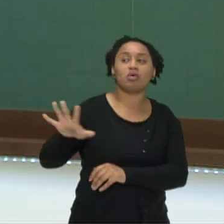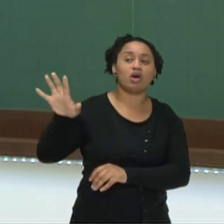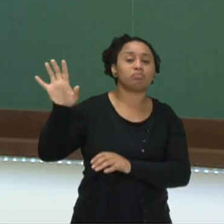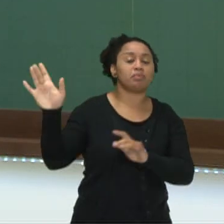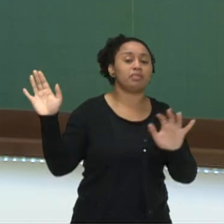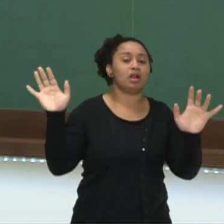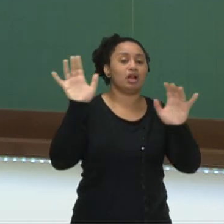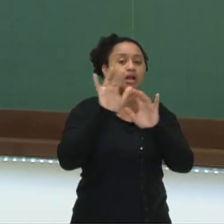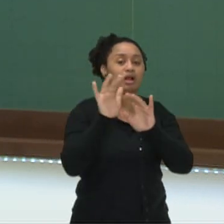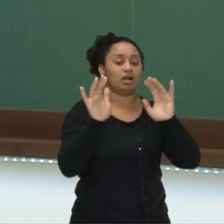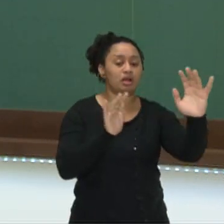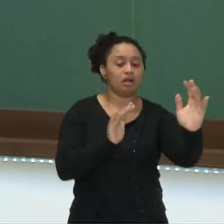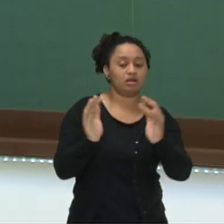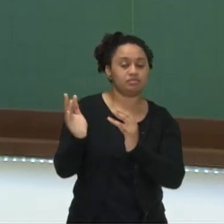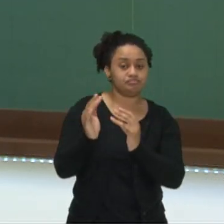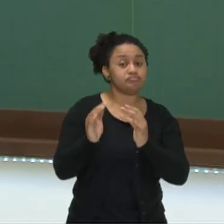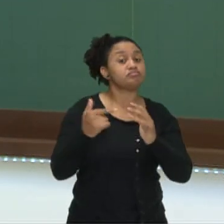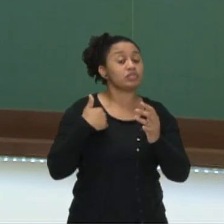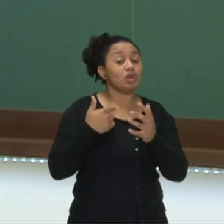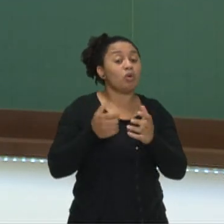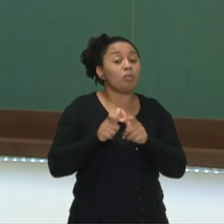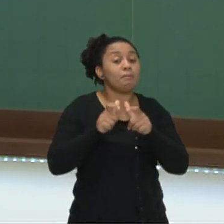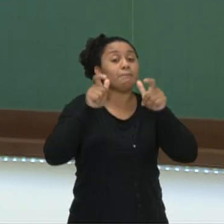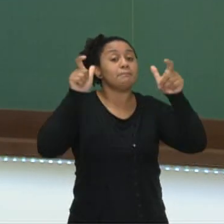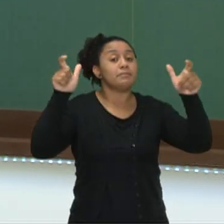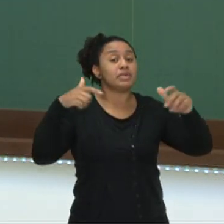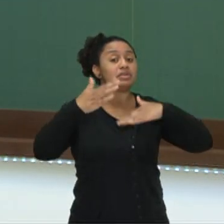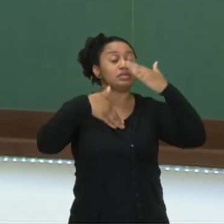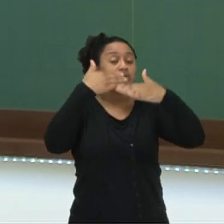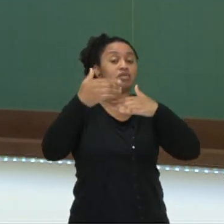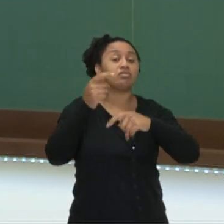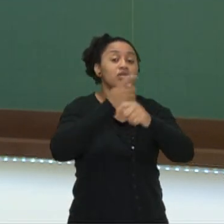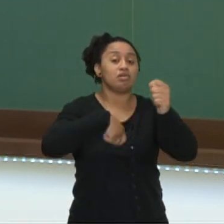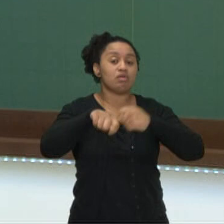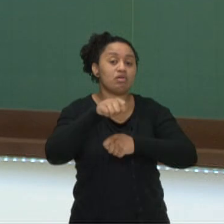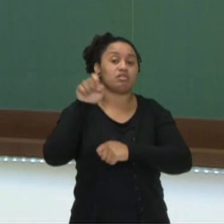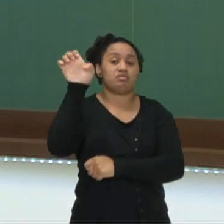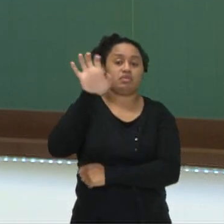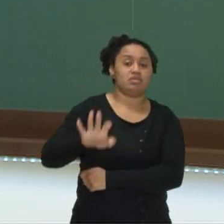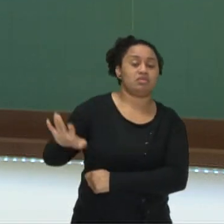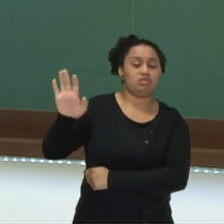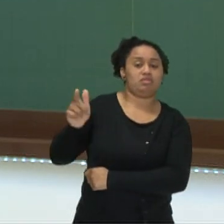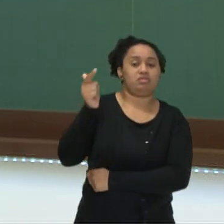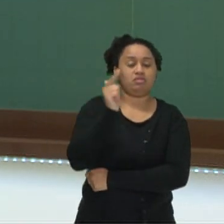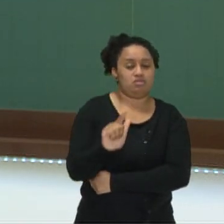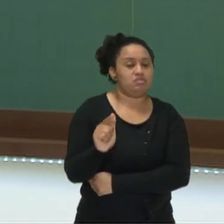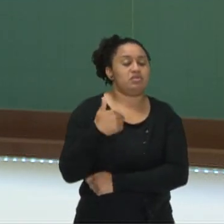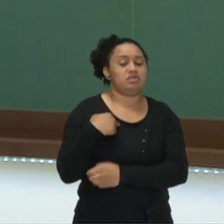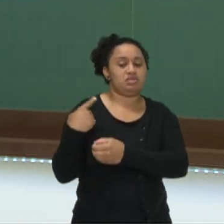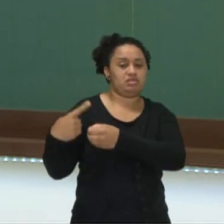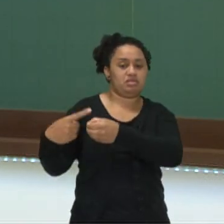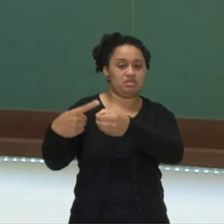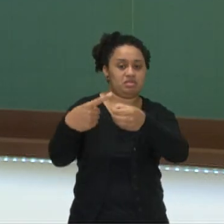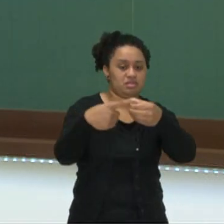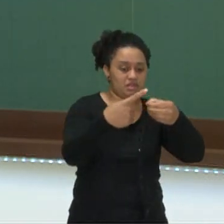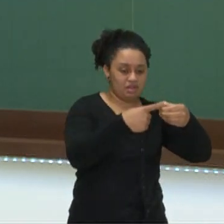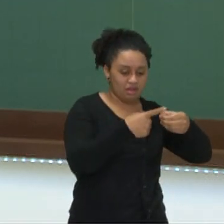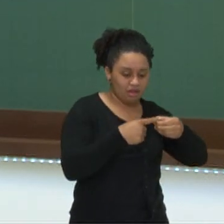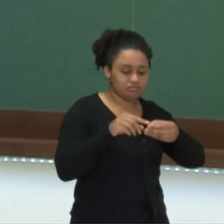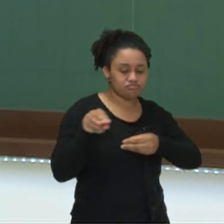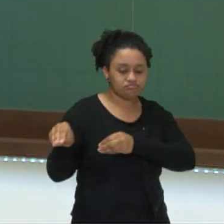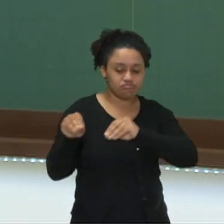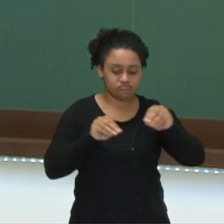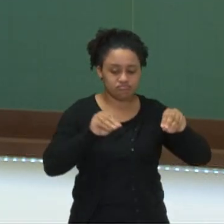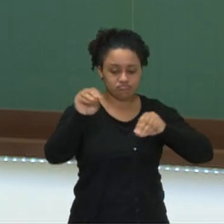na Europa, gente, ele começou a reviver, né? De várias partes ali, começa a sair de uma cidade importante para outra.